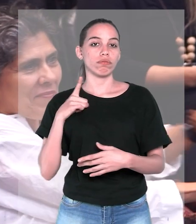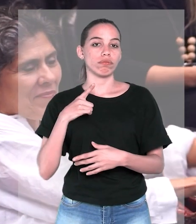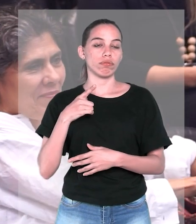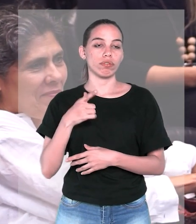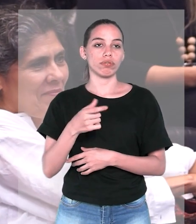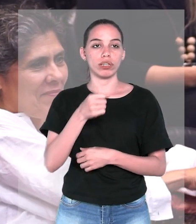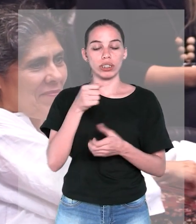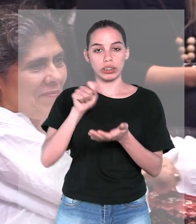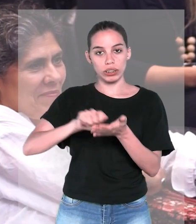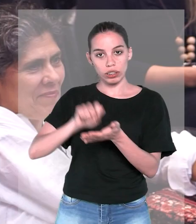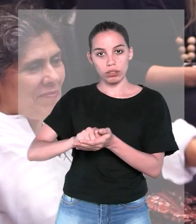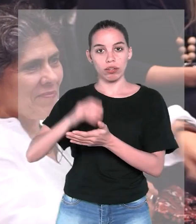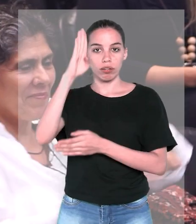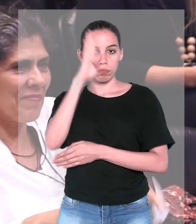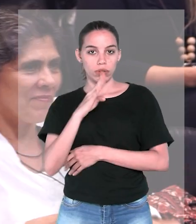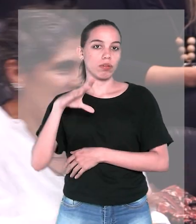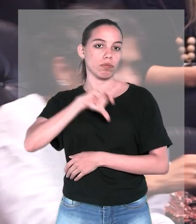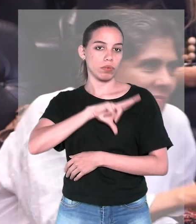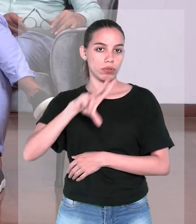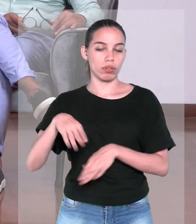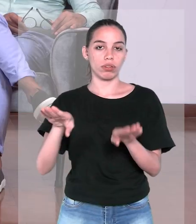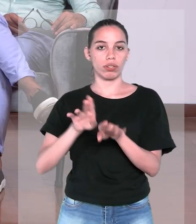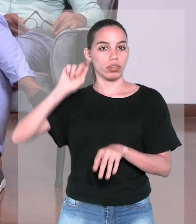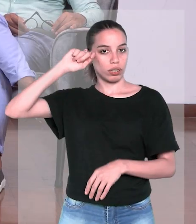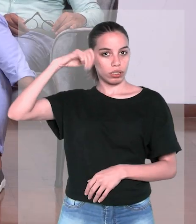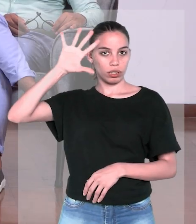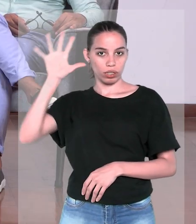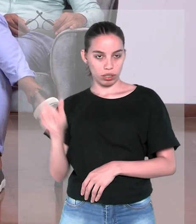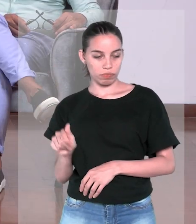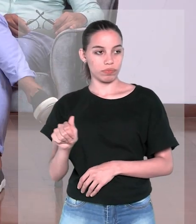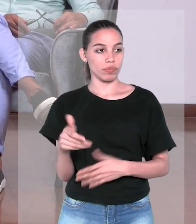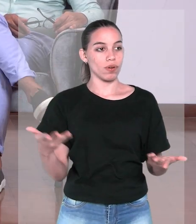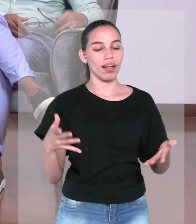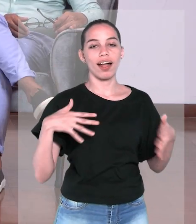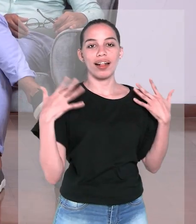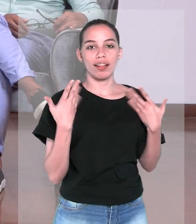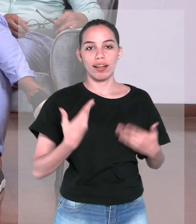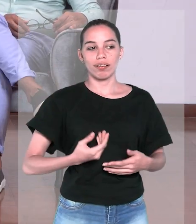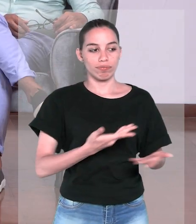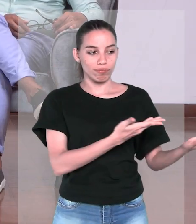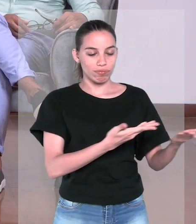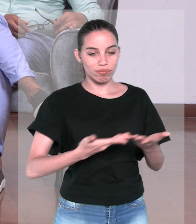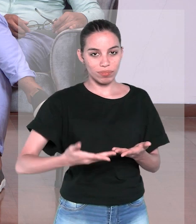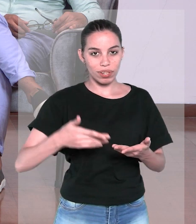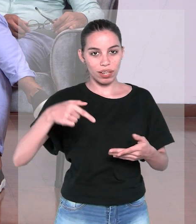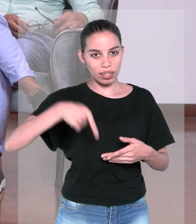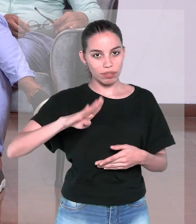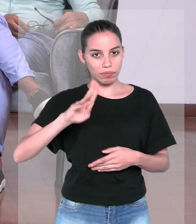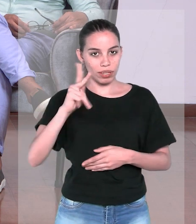diversas espectadoras acompanham a fala de Afonso. E hoje a gente tem a alegria de receber novamente em Belo